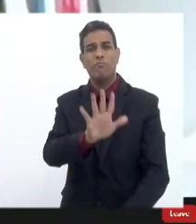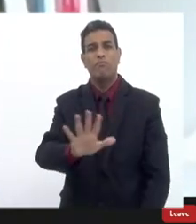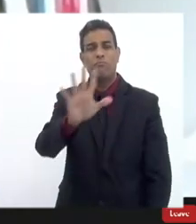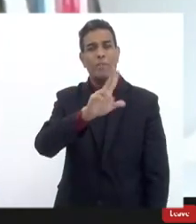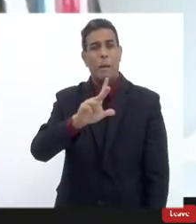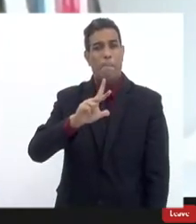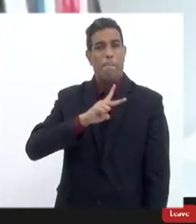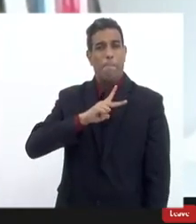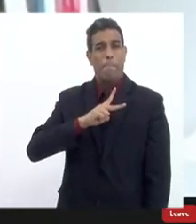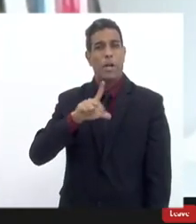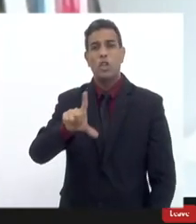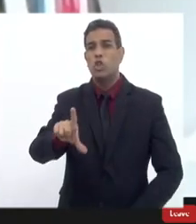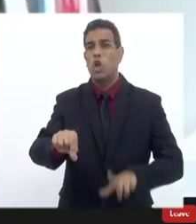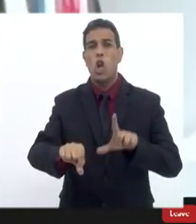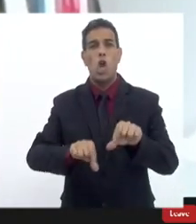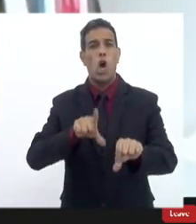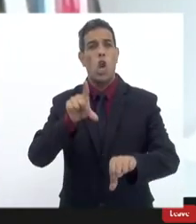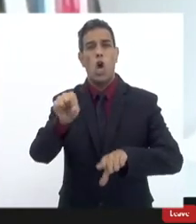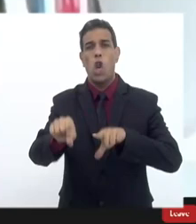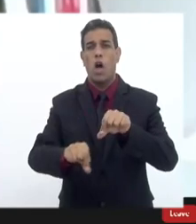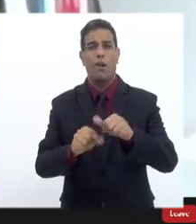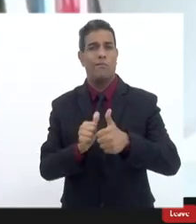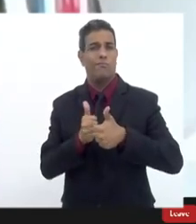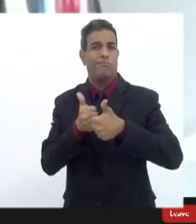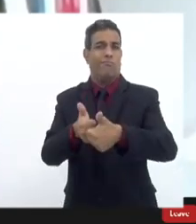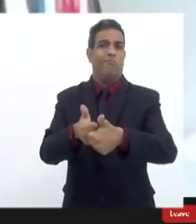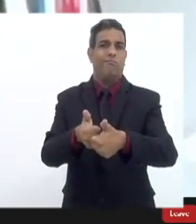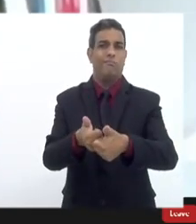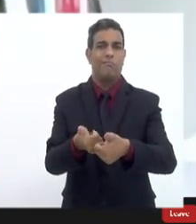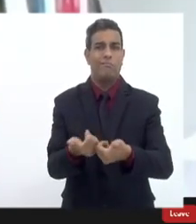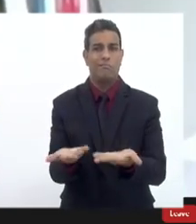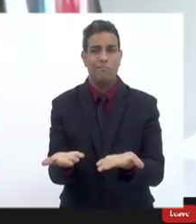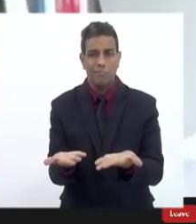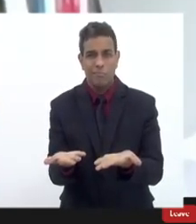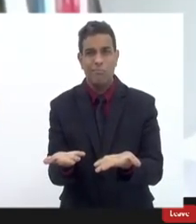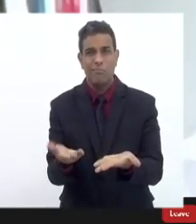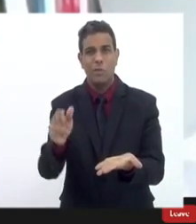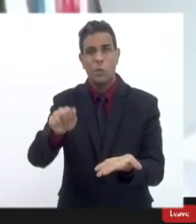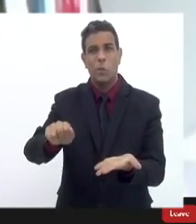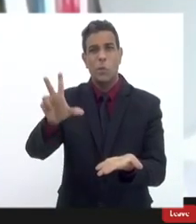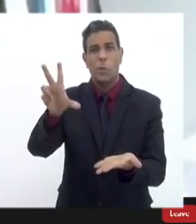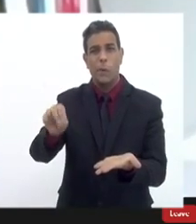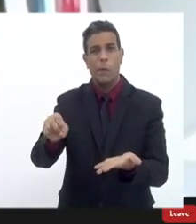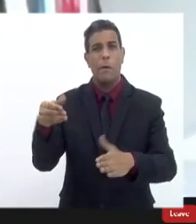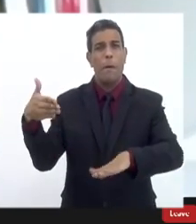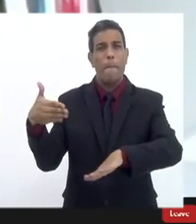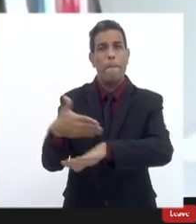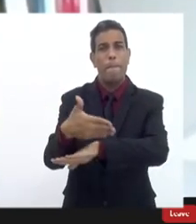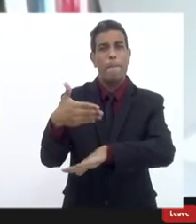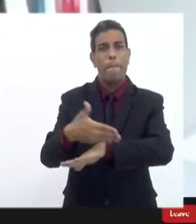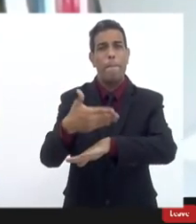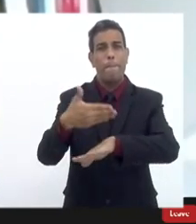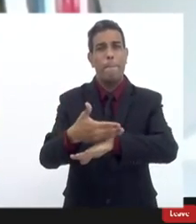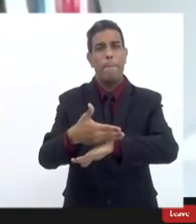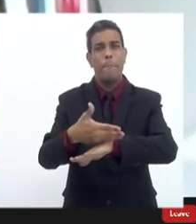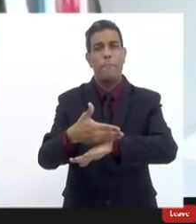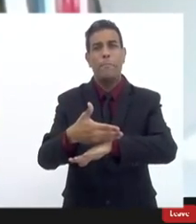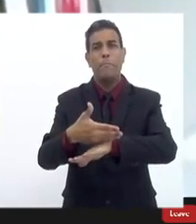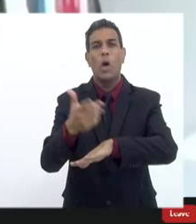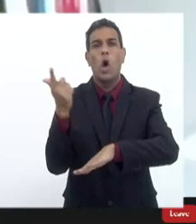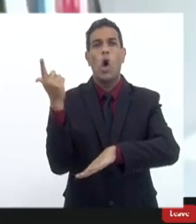já optaram, não é, por seus alunos entrarem para